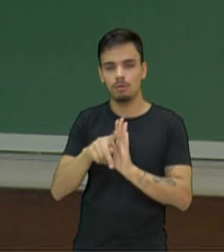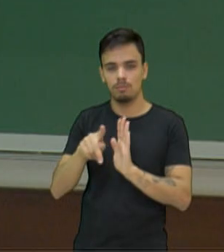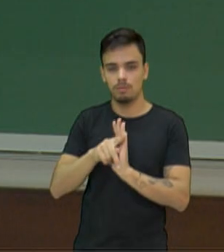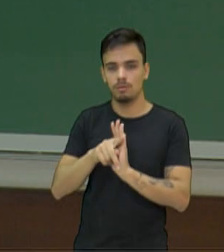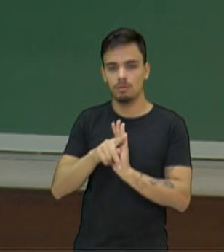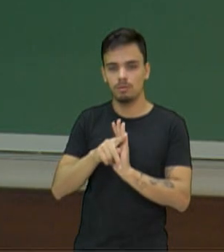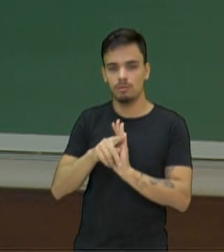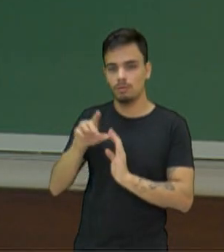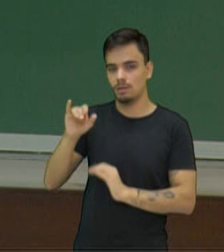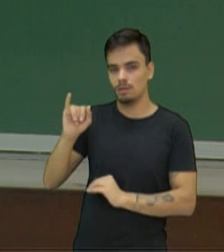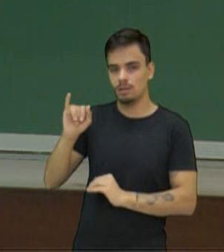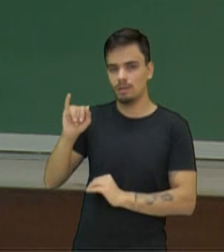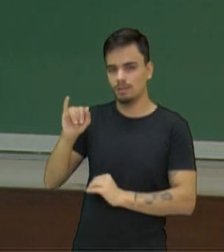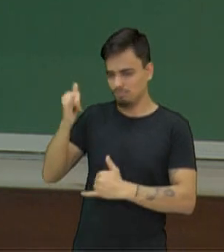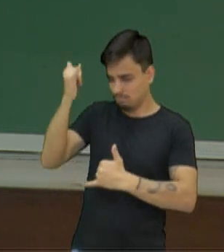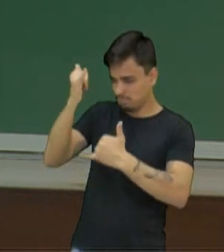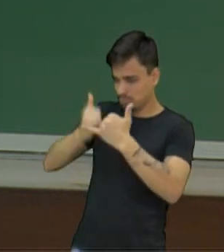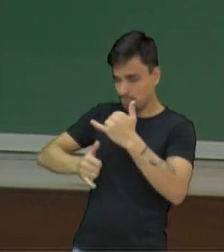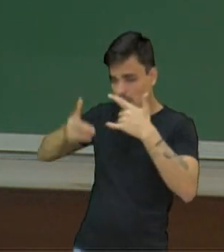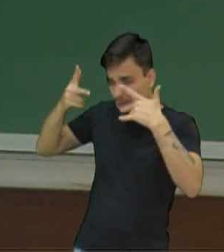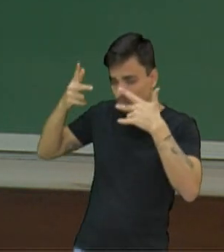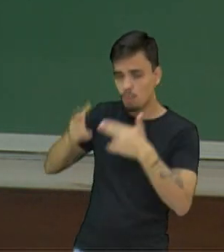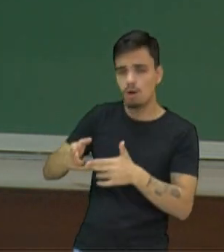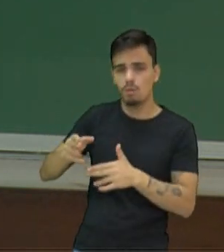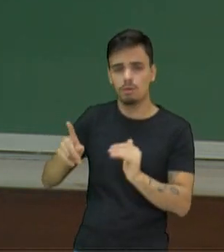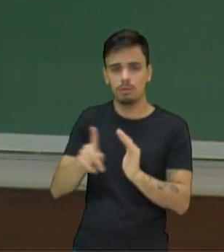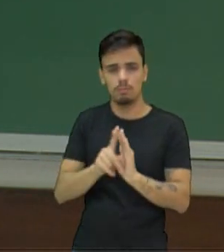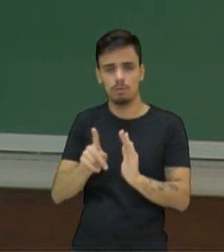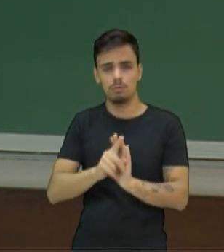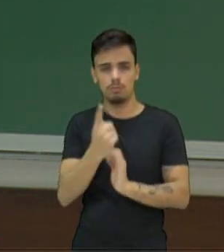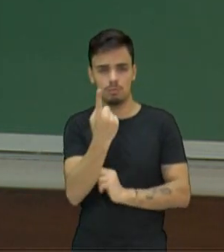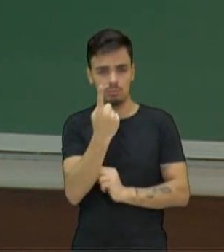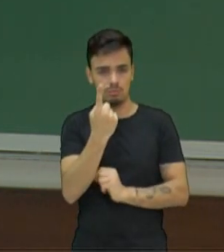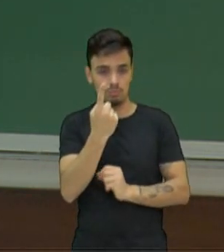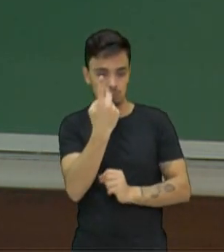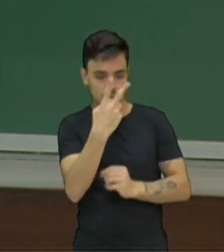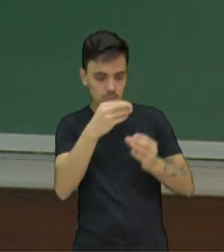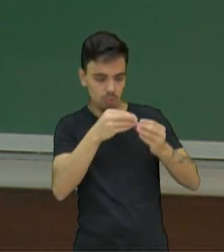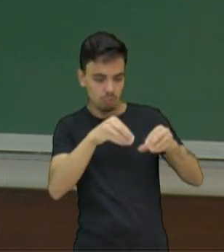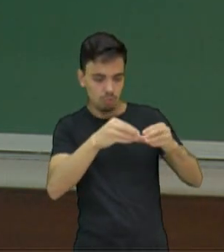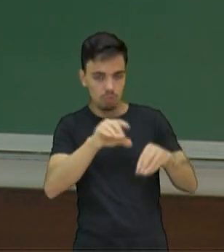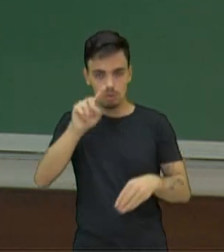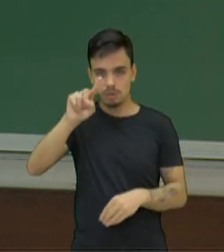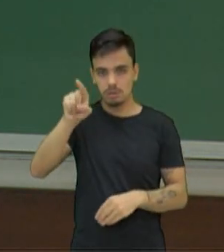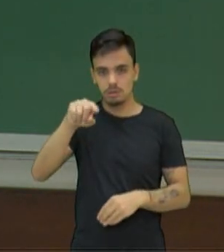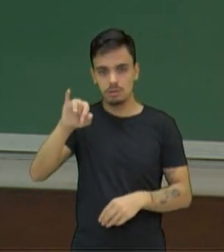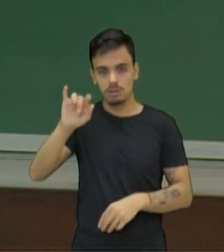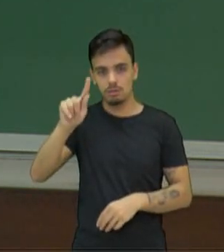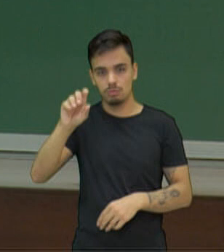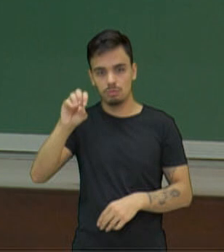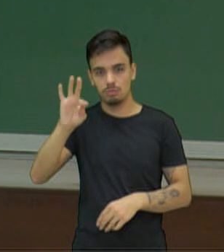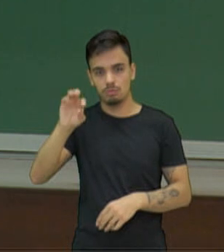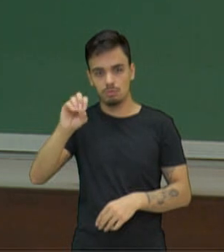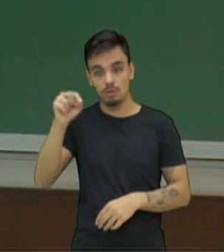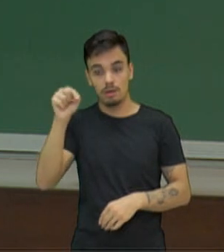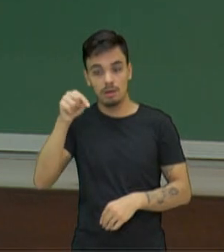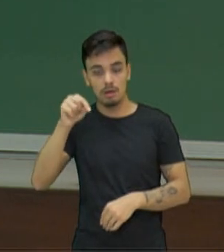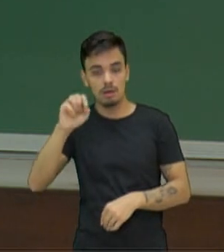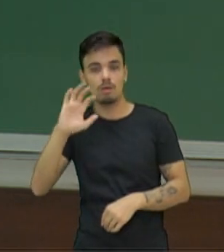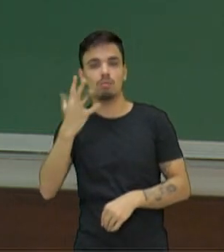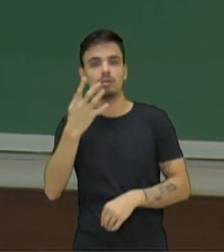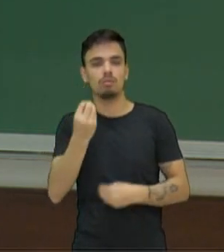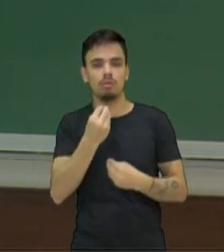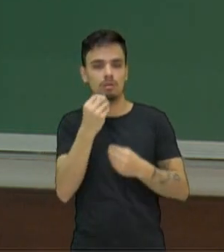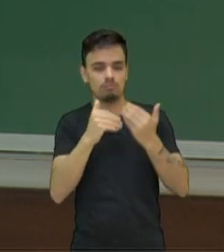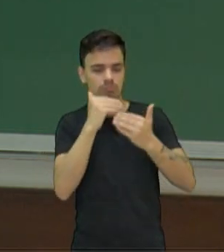de idênticos, univitelinos, que eles são frutos de um único zigoto. Esse zigoto, ao se formar, acontecem as